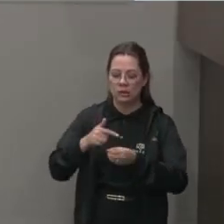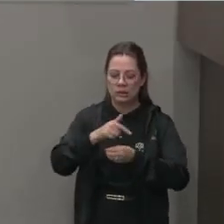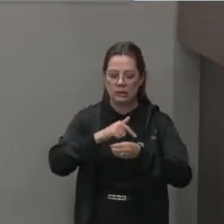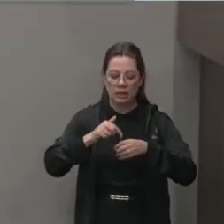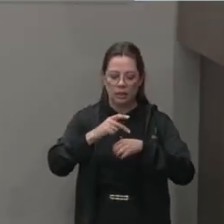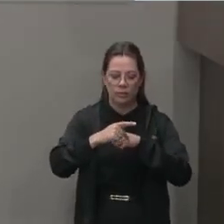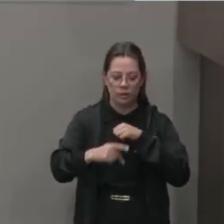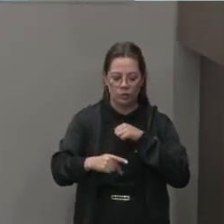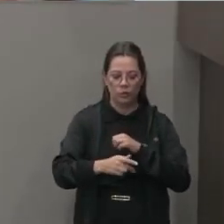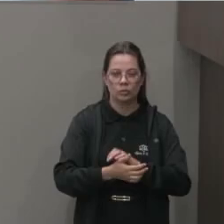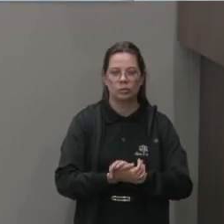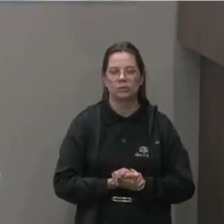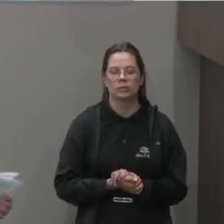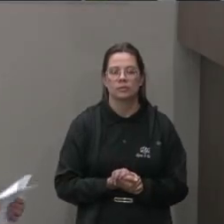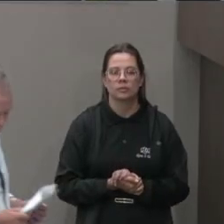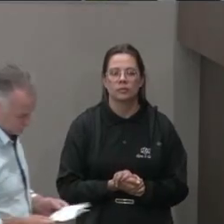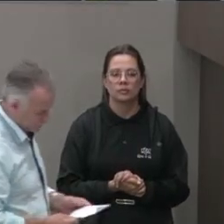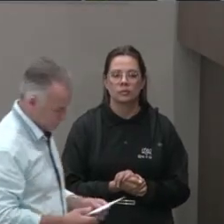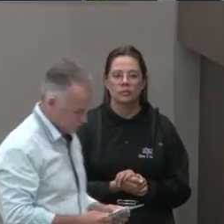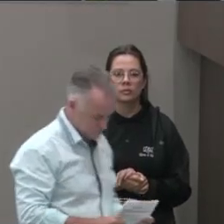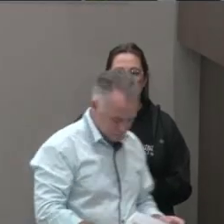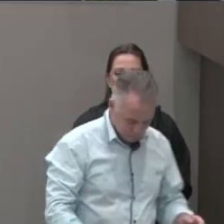Passo Fundo.